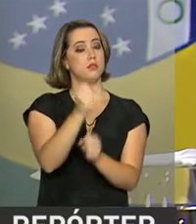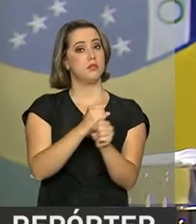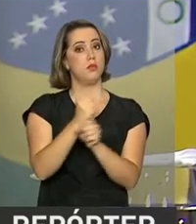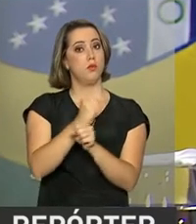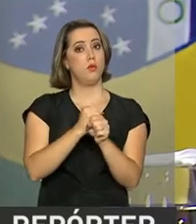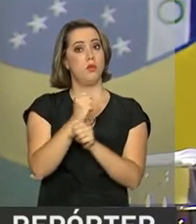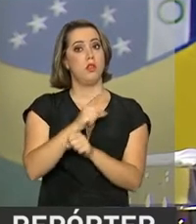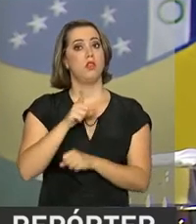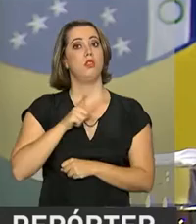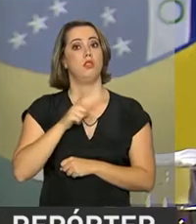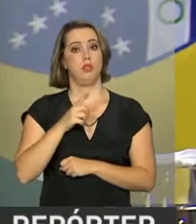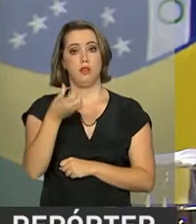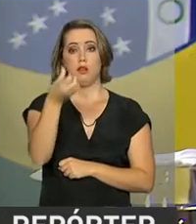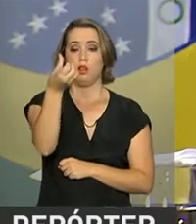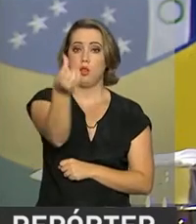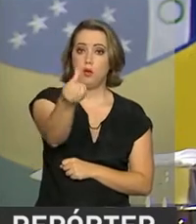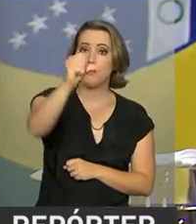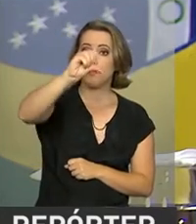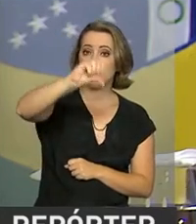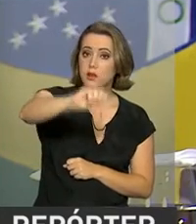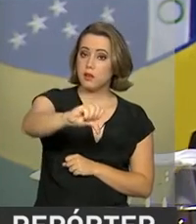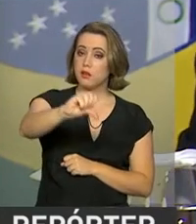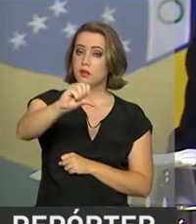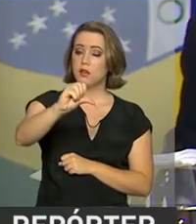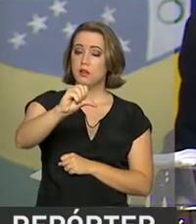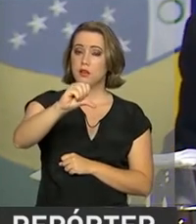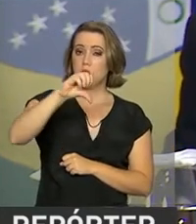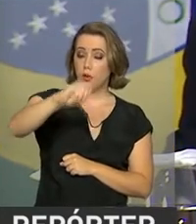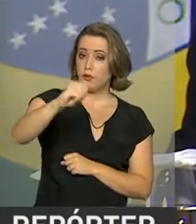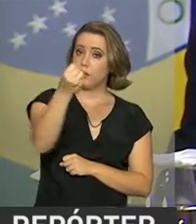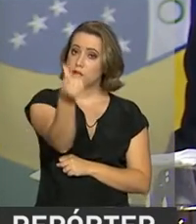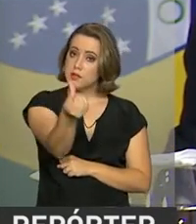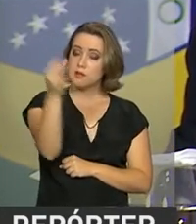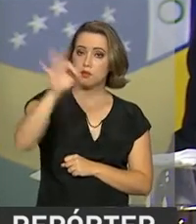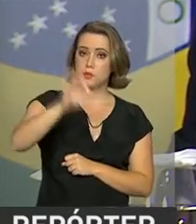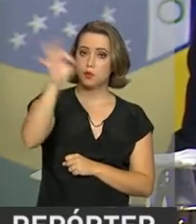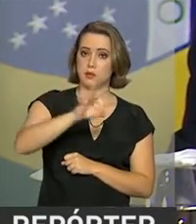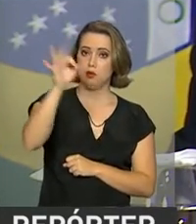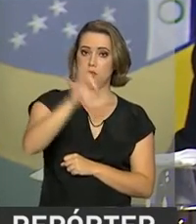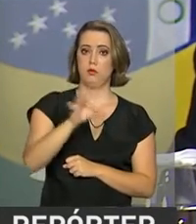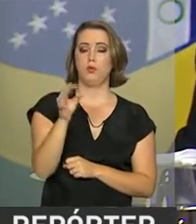96% de 50 anos